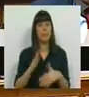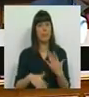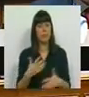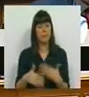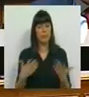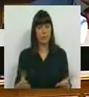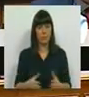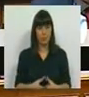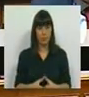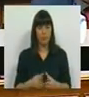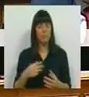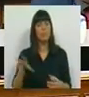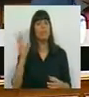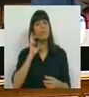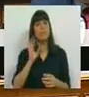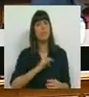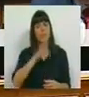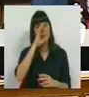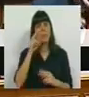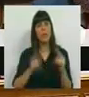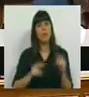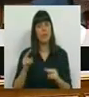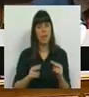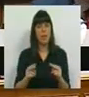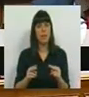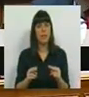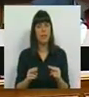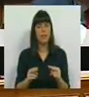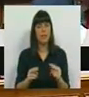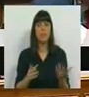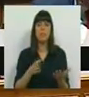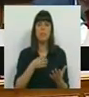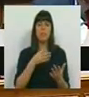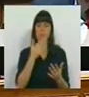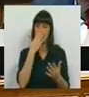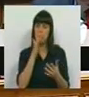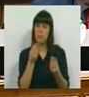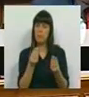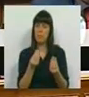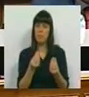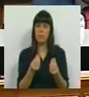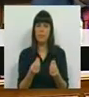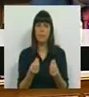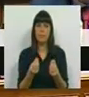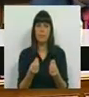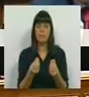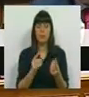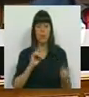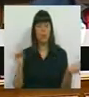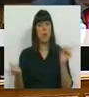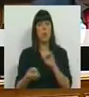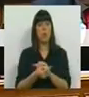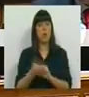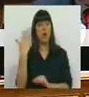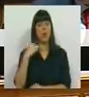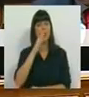Entretanto, ouvimos o Sr. Ministro das Finanças dar a entender o contrário do que